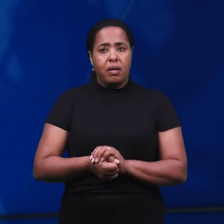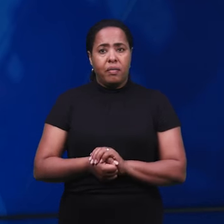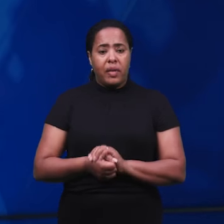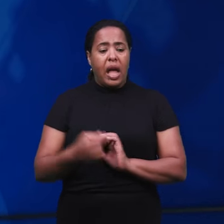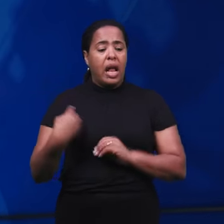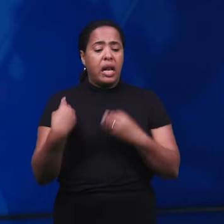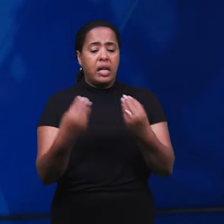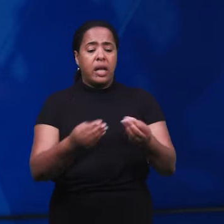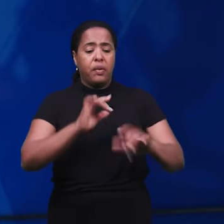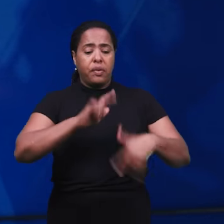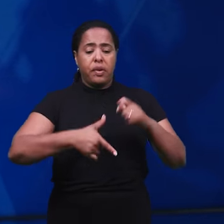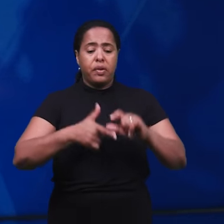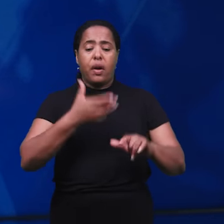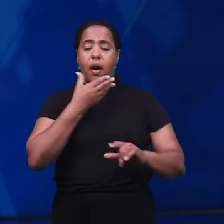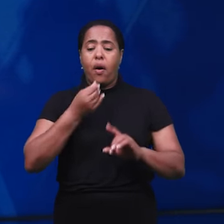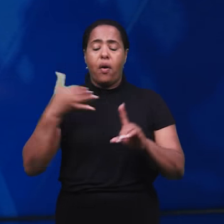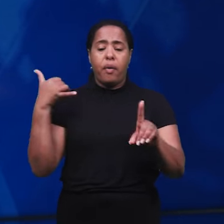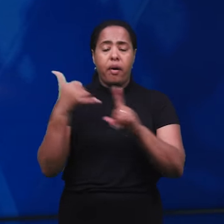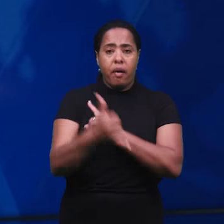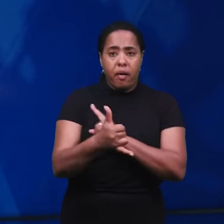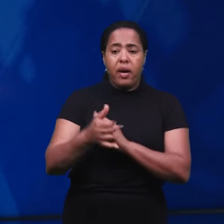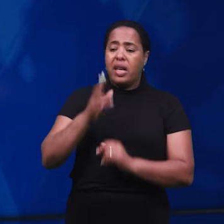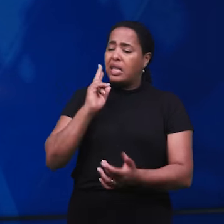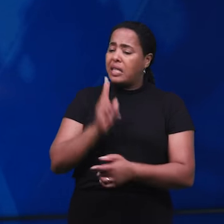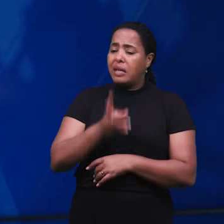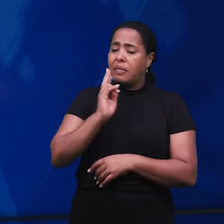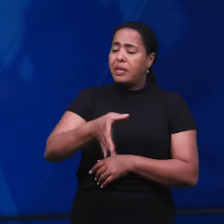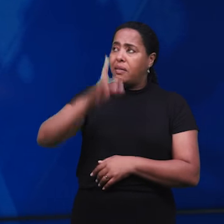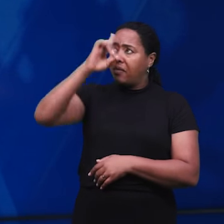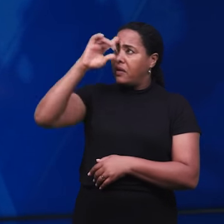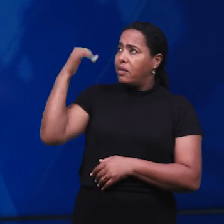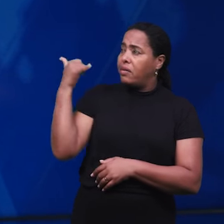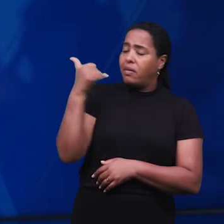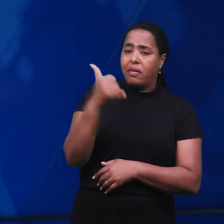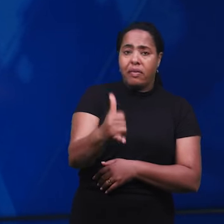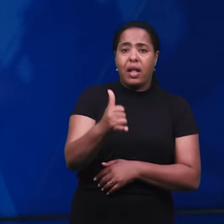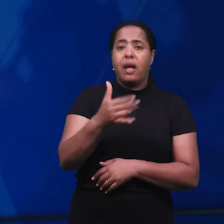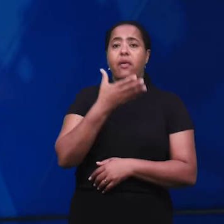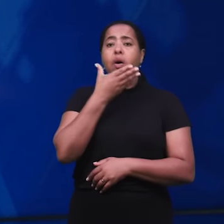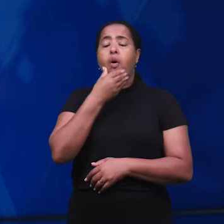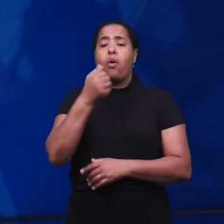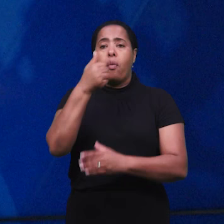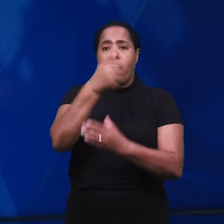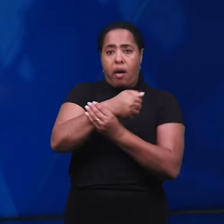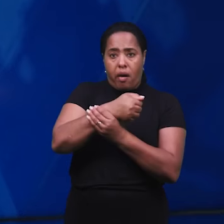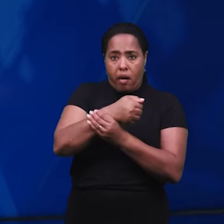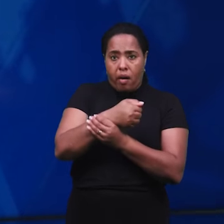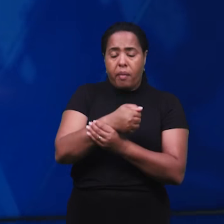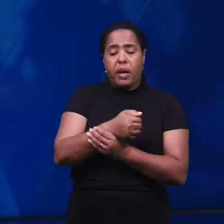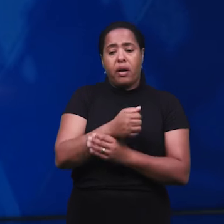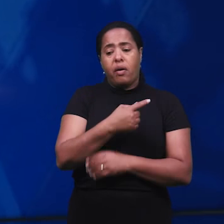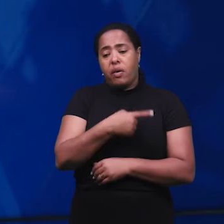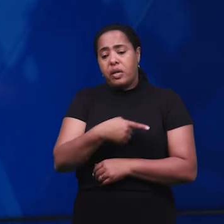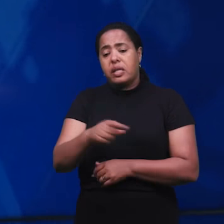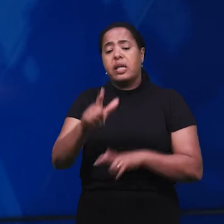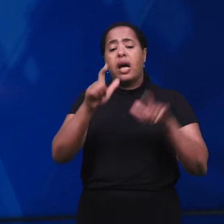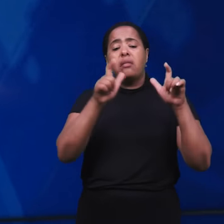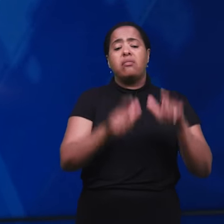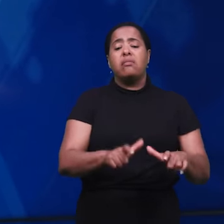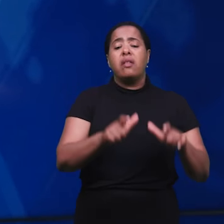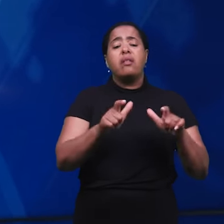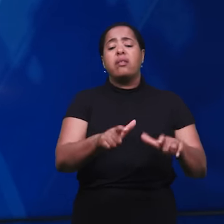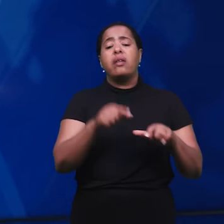seus profetas. Deus falava constantemente com Abraão: sai da tua terra, da